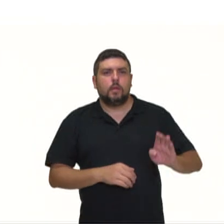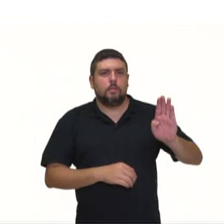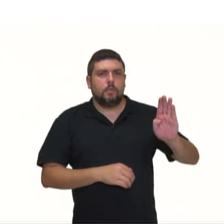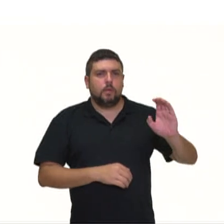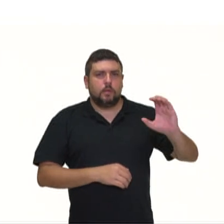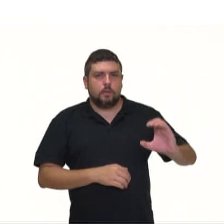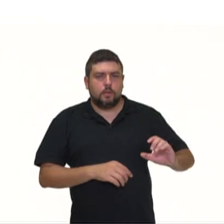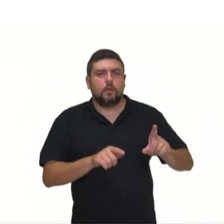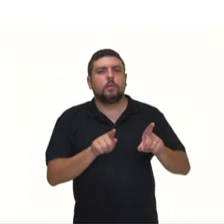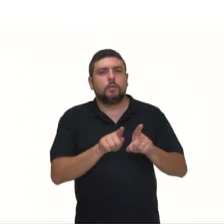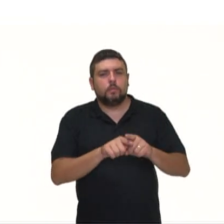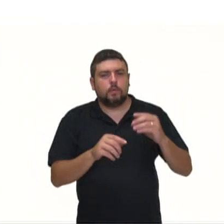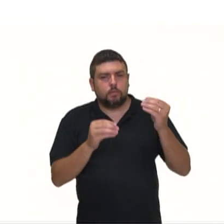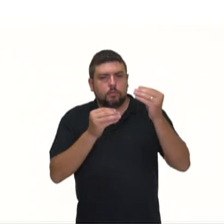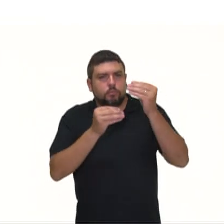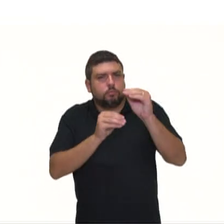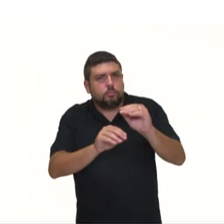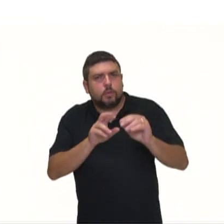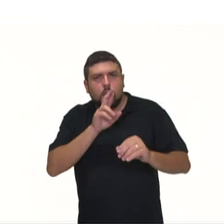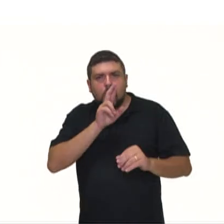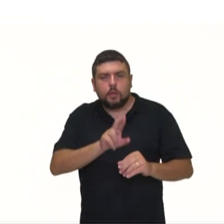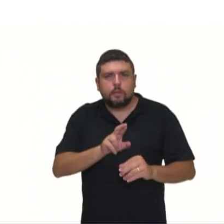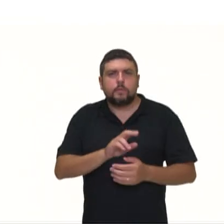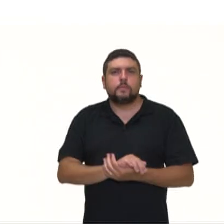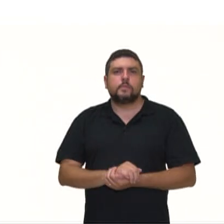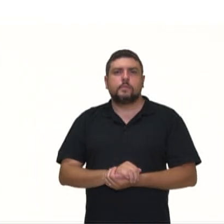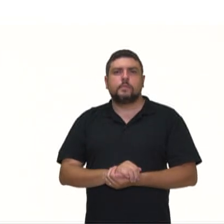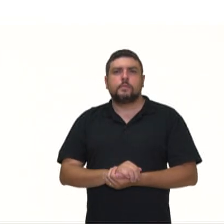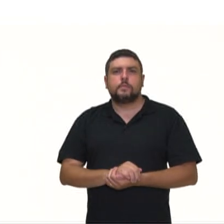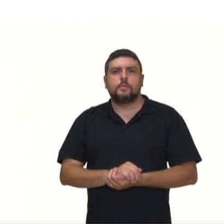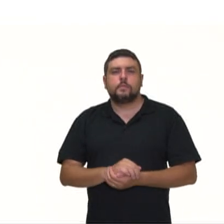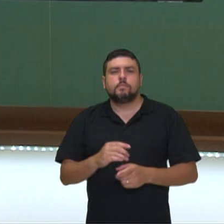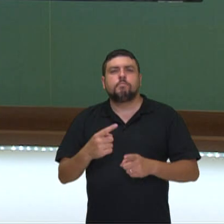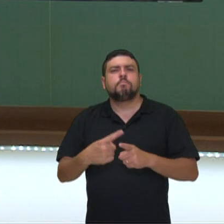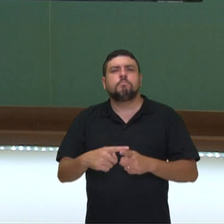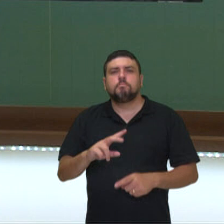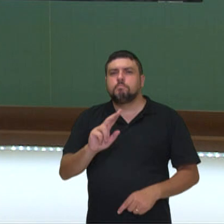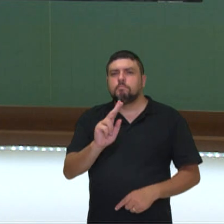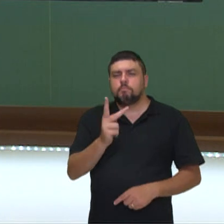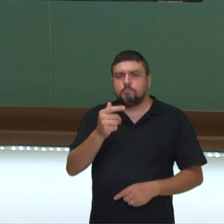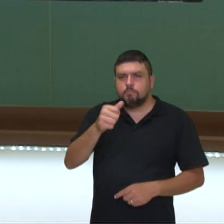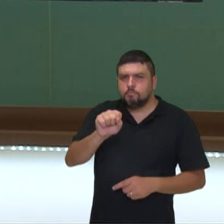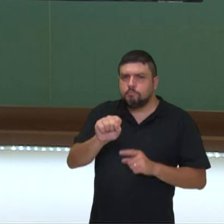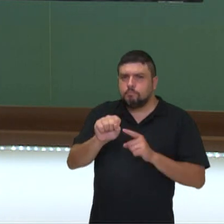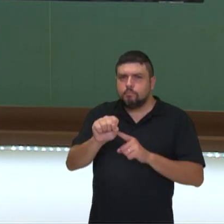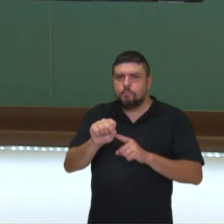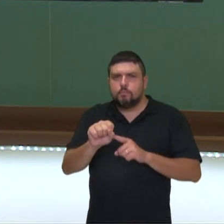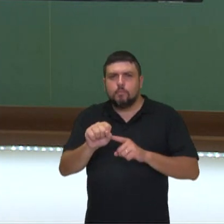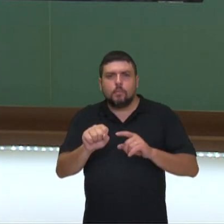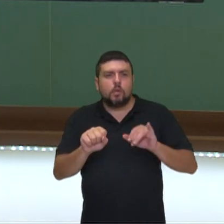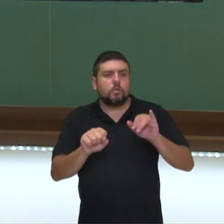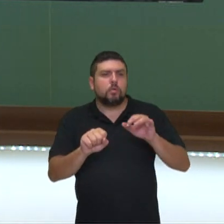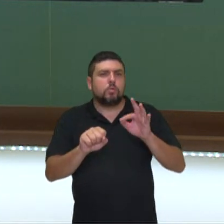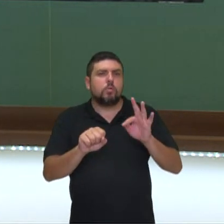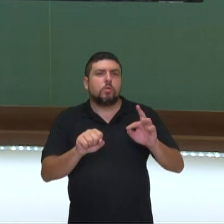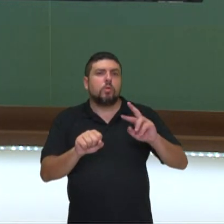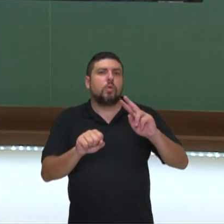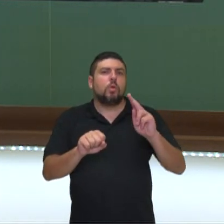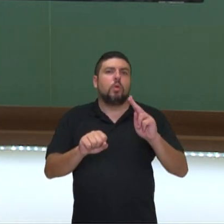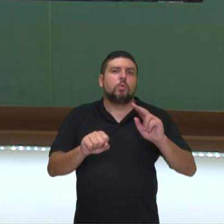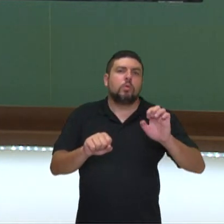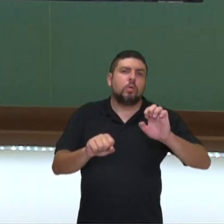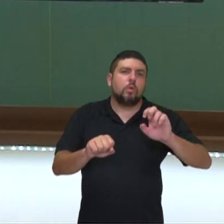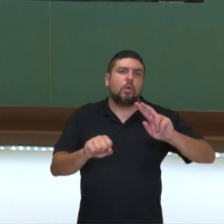a lacuna da pergunta, né? Por que é has? Sempre quando for he, she ou it é o has. What has he done? O